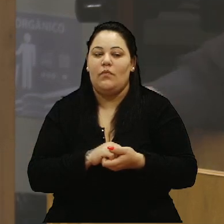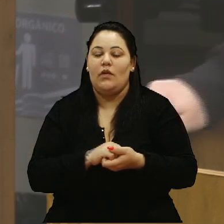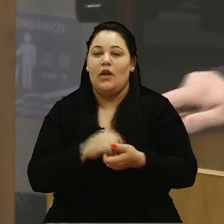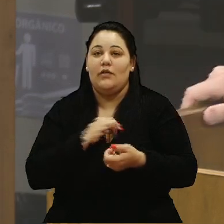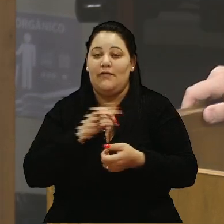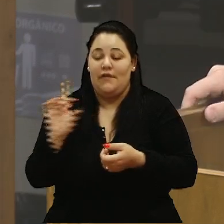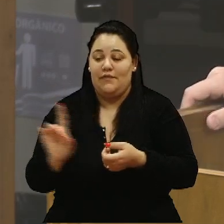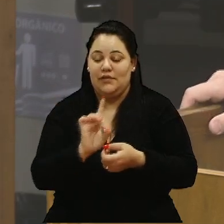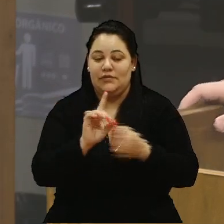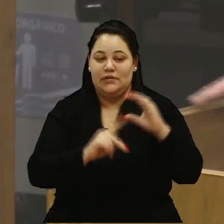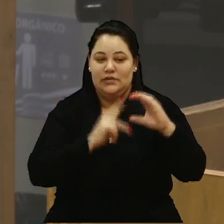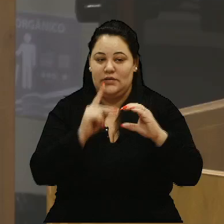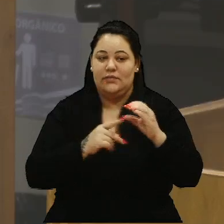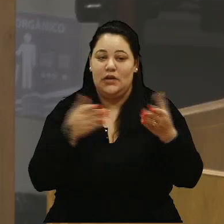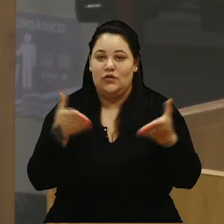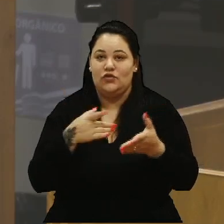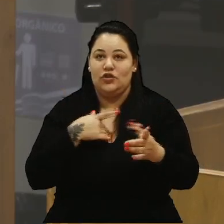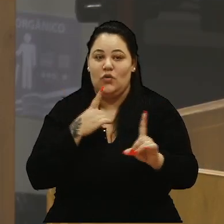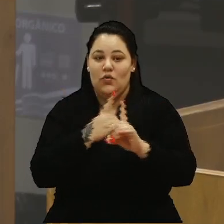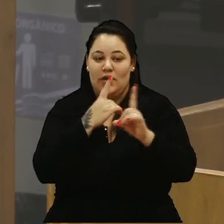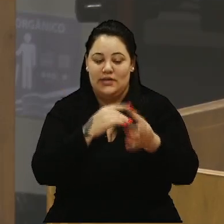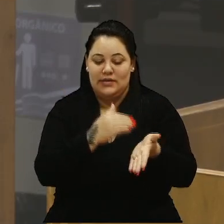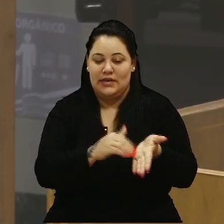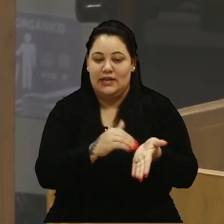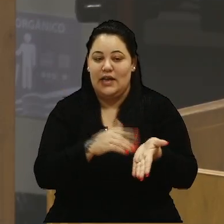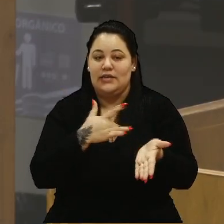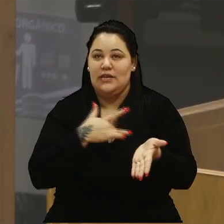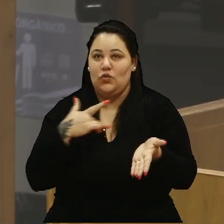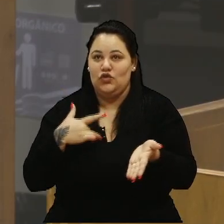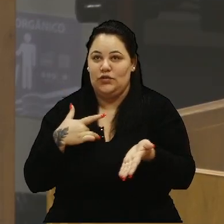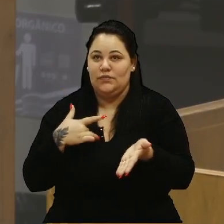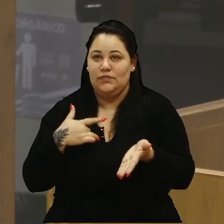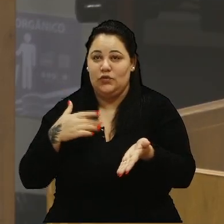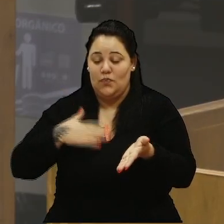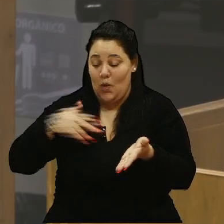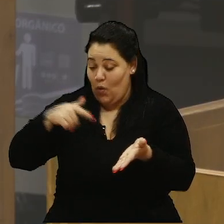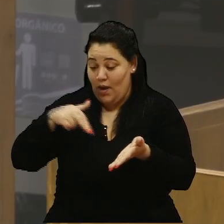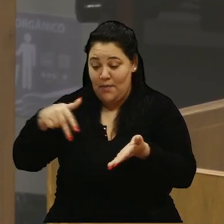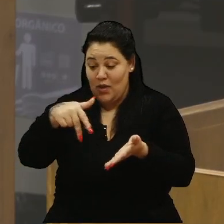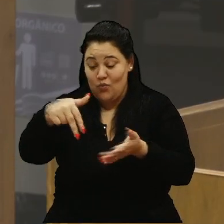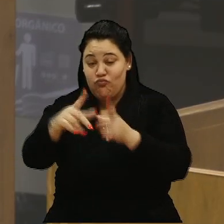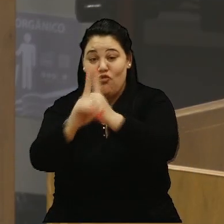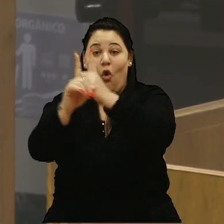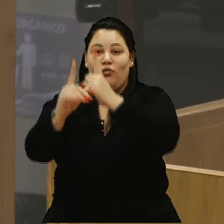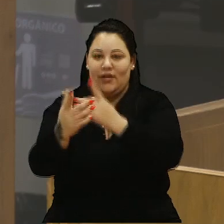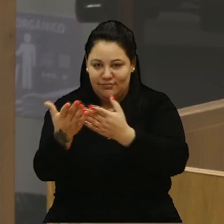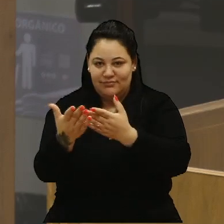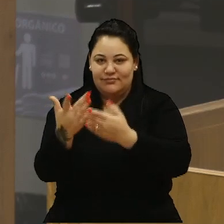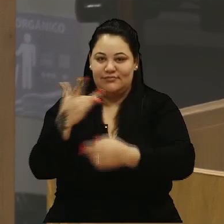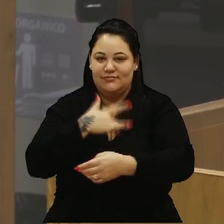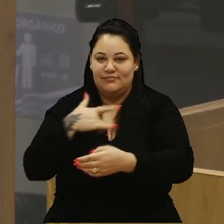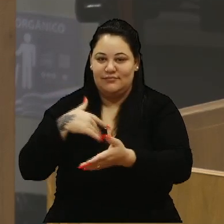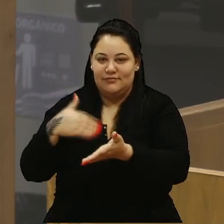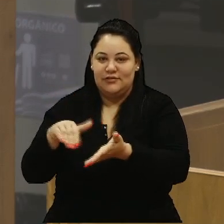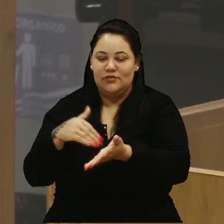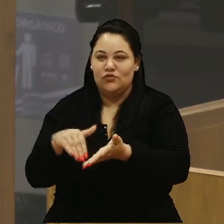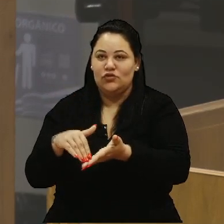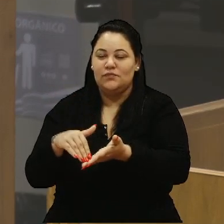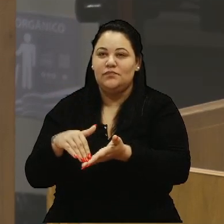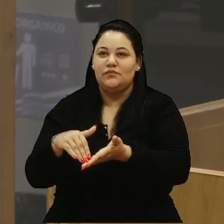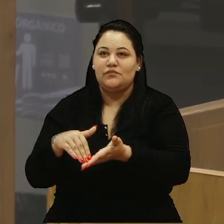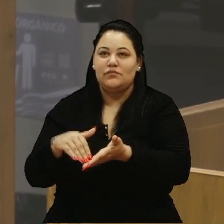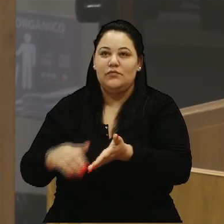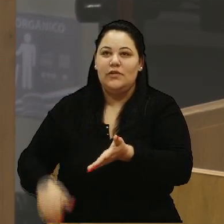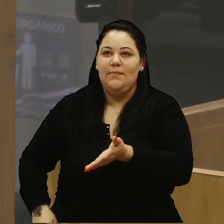Câmara de Vereadores hoje, encontrei o secretário de Saúde no meio do meu trajeto e ele me